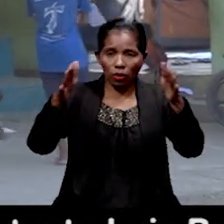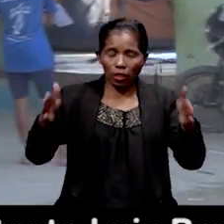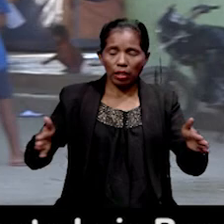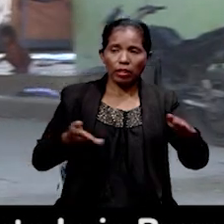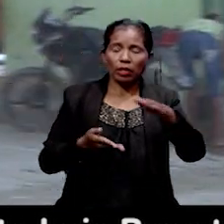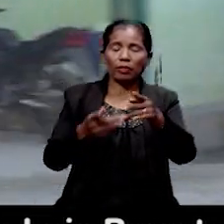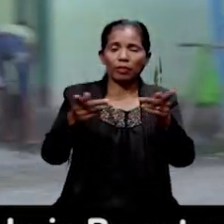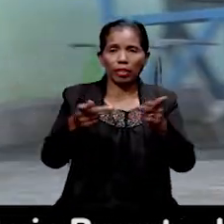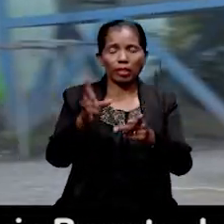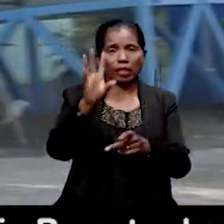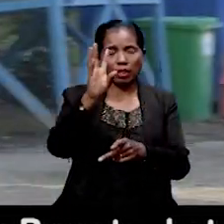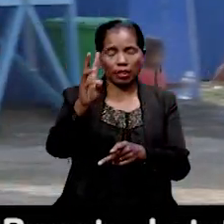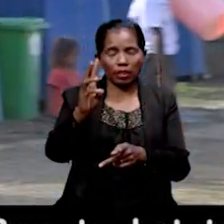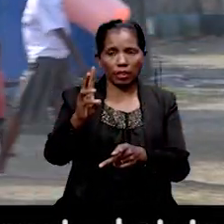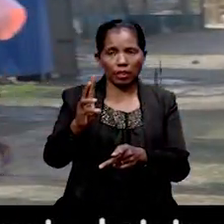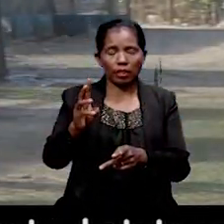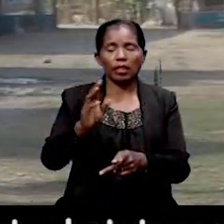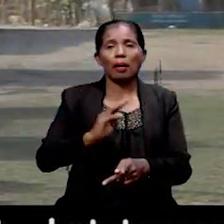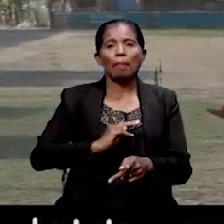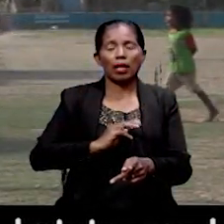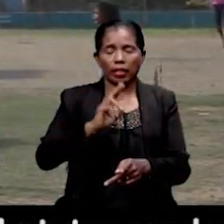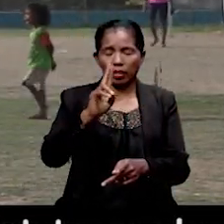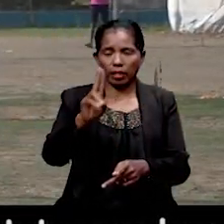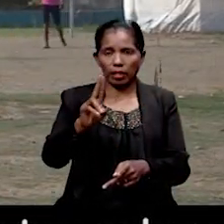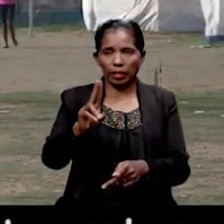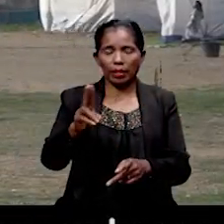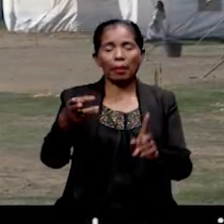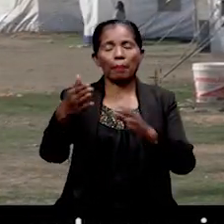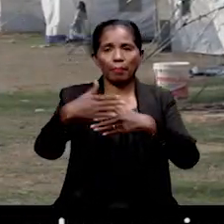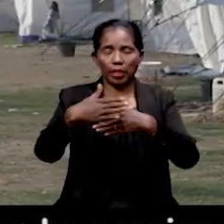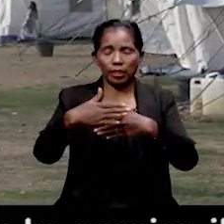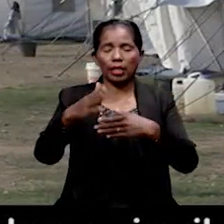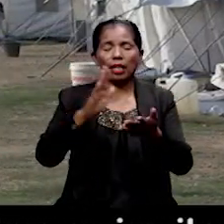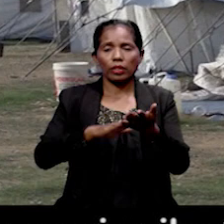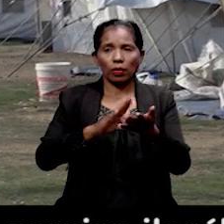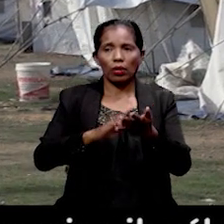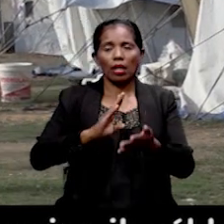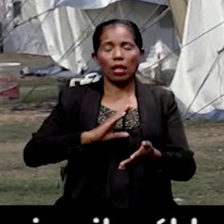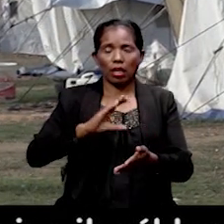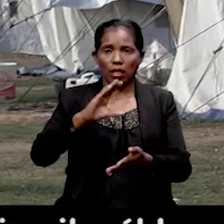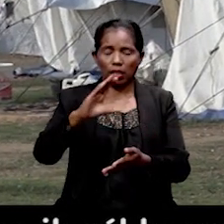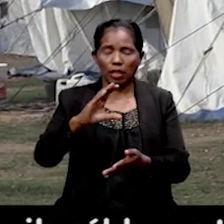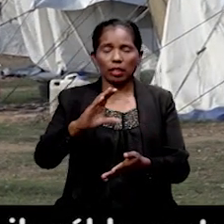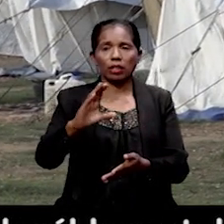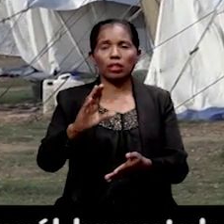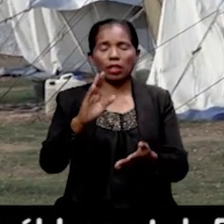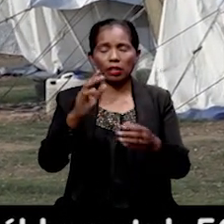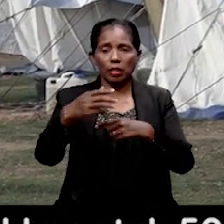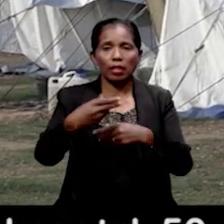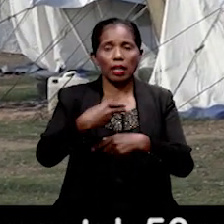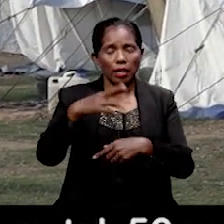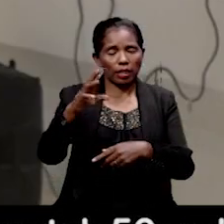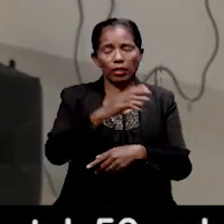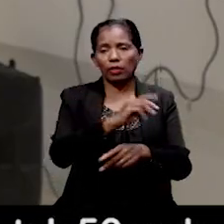fatinen, hanesan e a sede suku mandewana, rateaim besike escola kanosa, meti out, hera no seluktan.